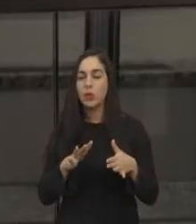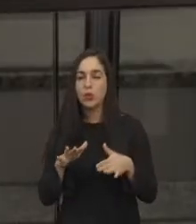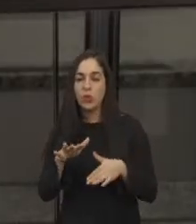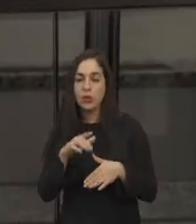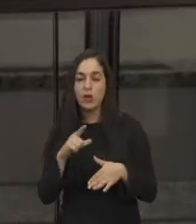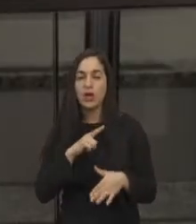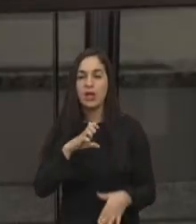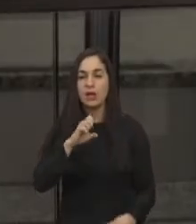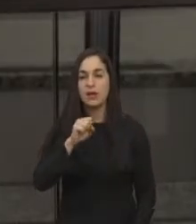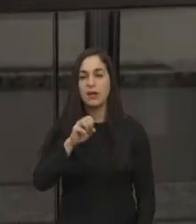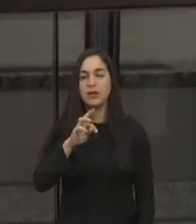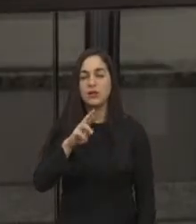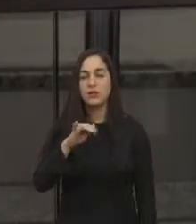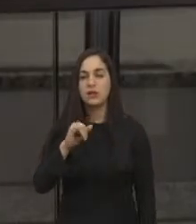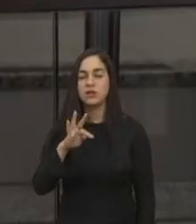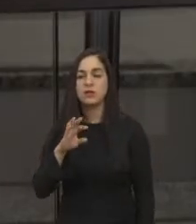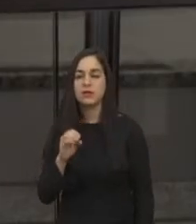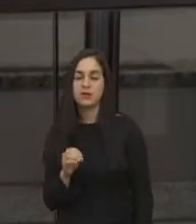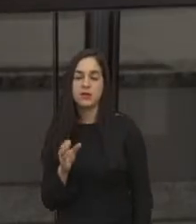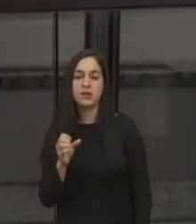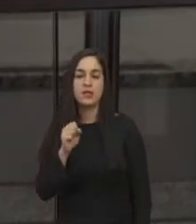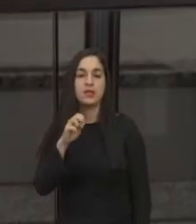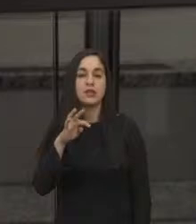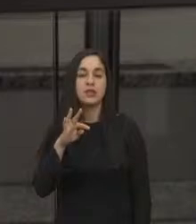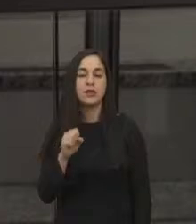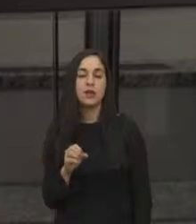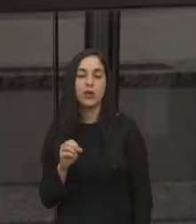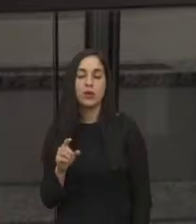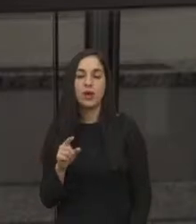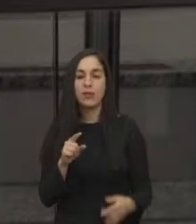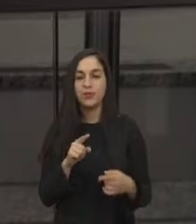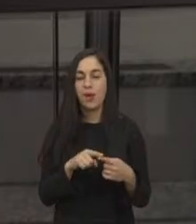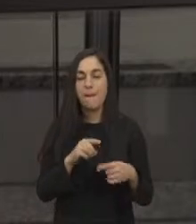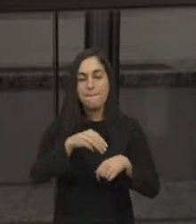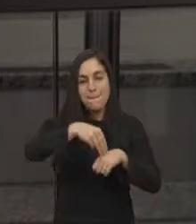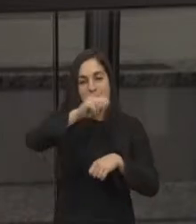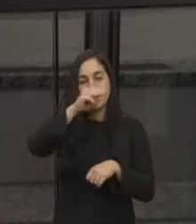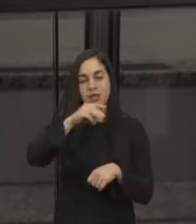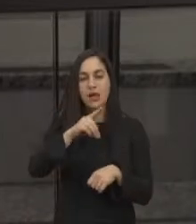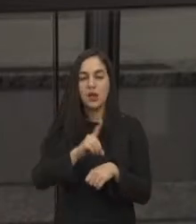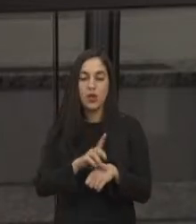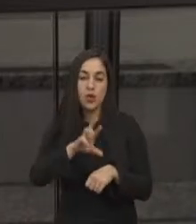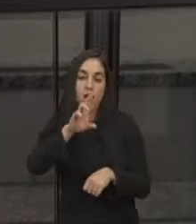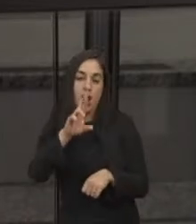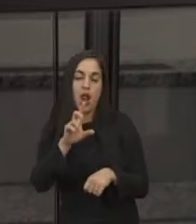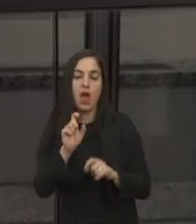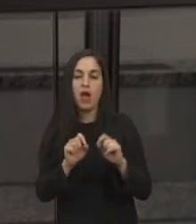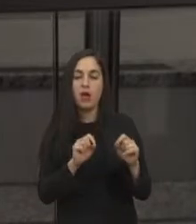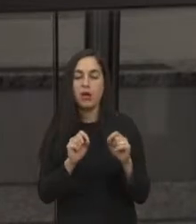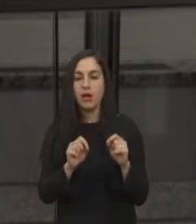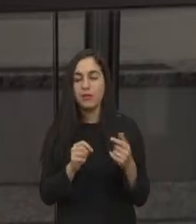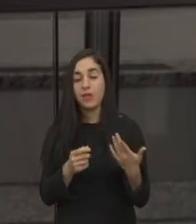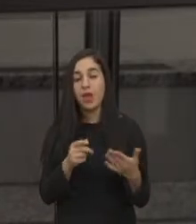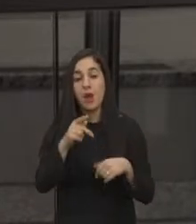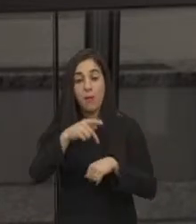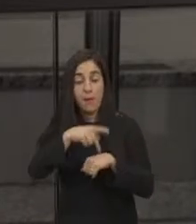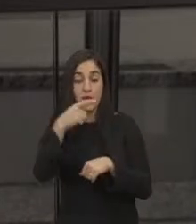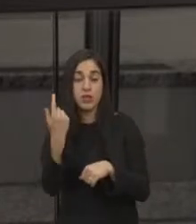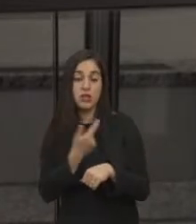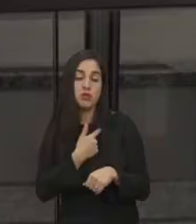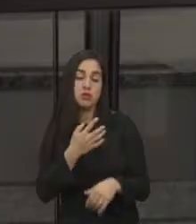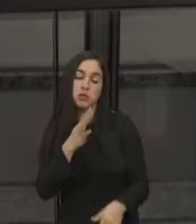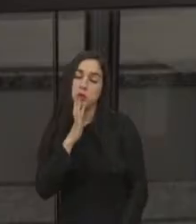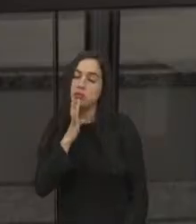sensu, que seria o mestrado e doutorado, e o lato sensu são bem-vindos, né, que é essa pós-graduação tradicional que a gente